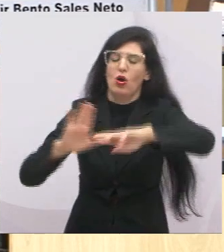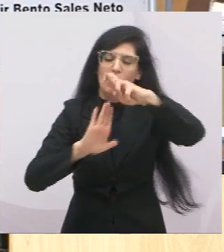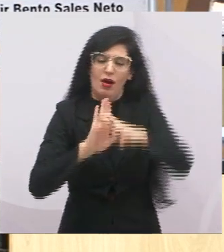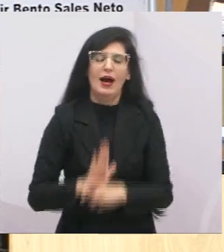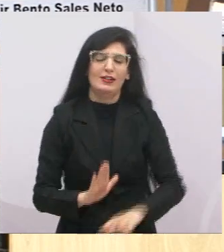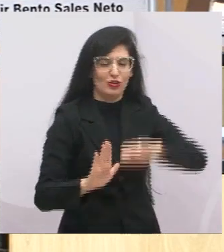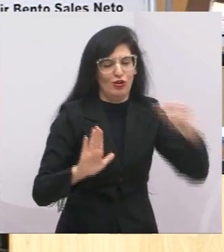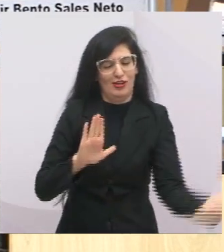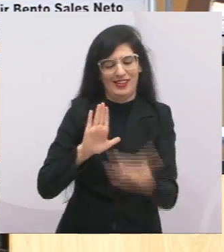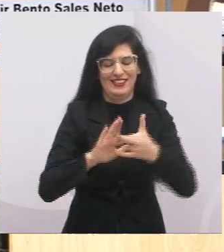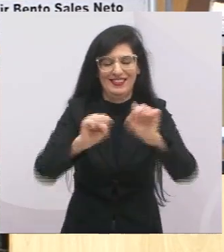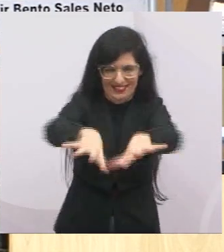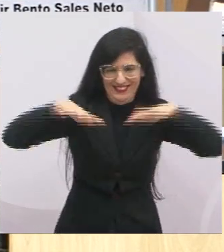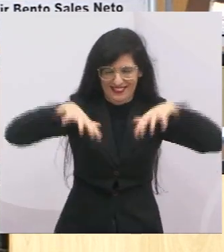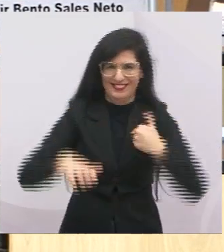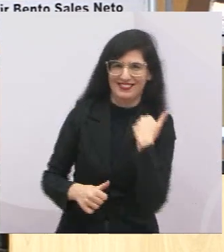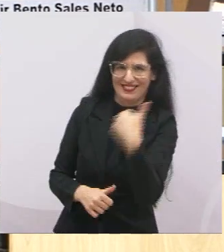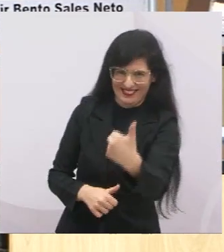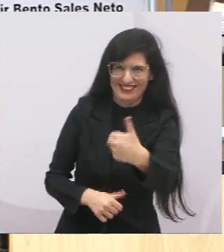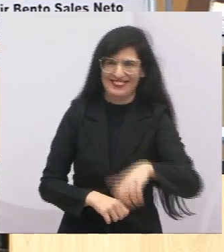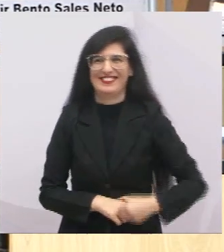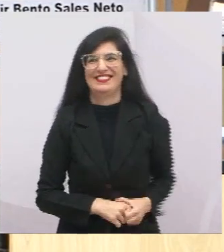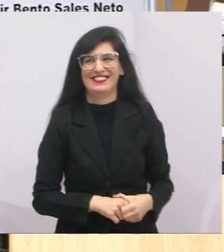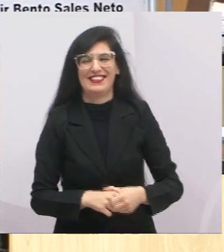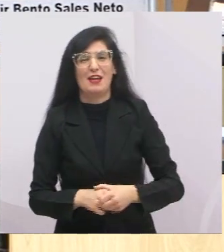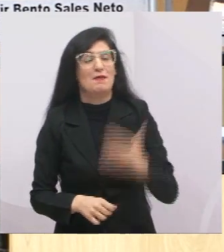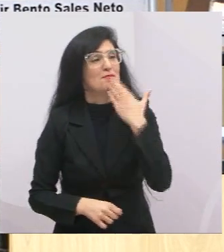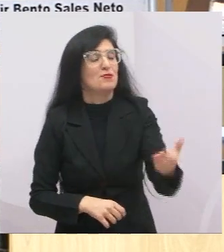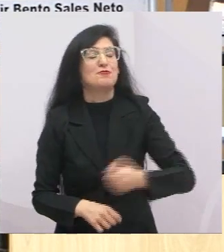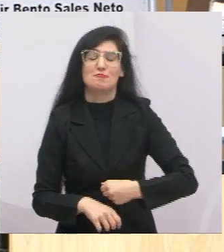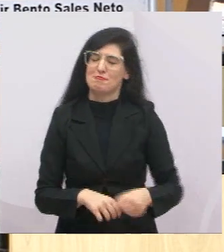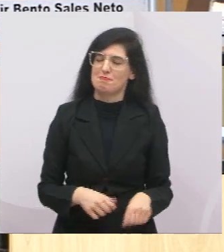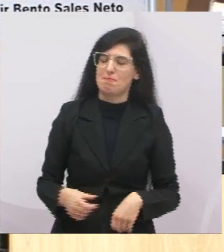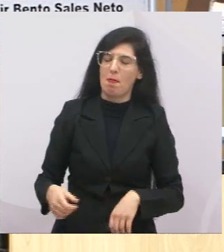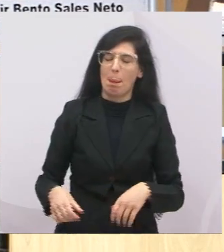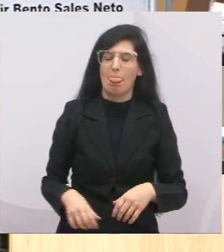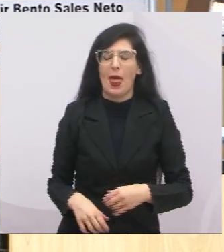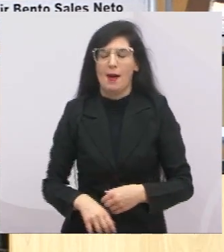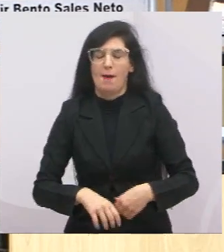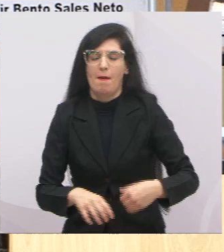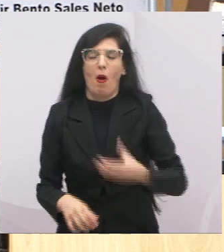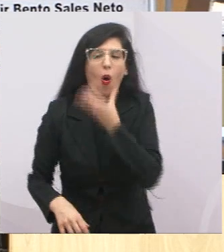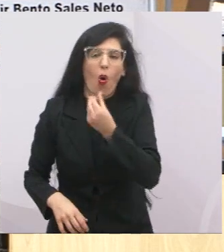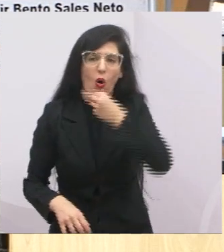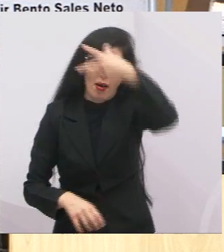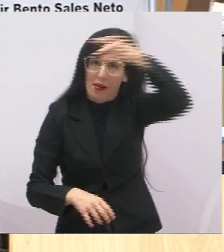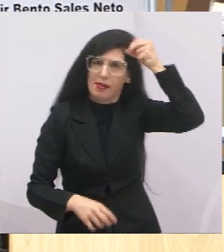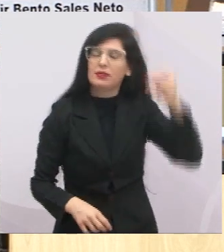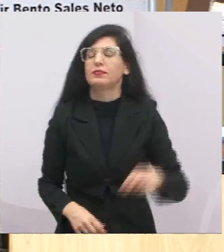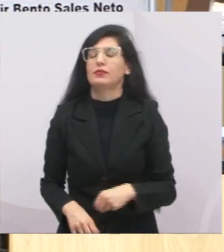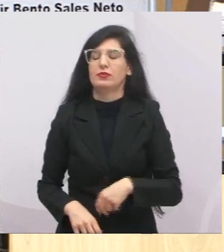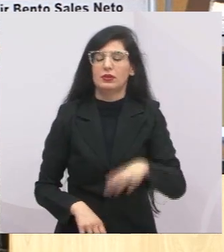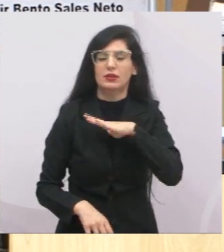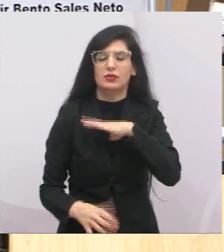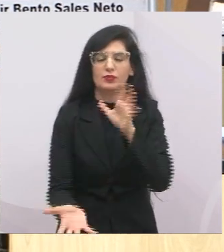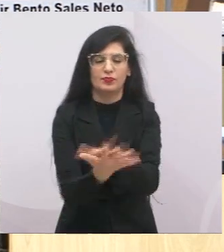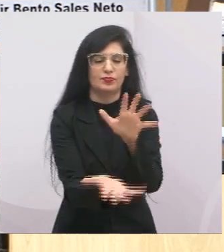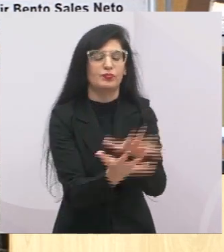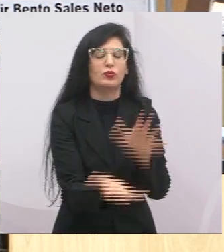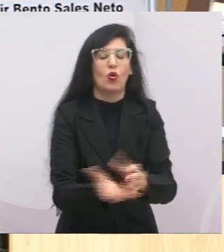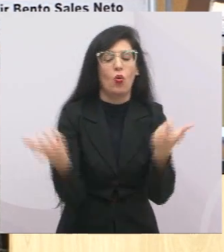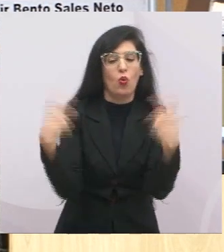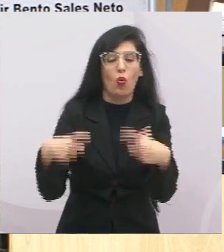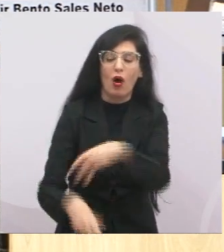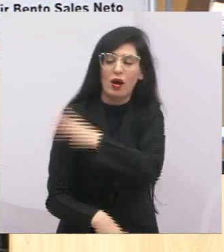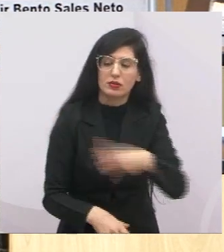formalidades regimentais, seja encaminhado ao senhor prefeito municipal de Jacareí o seguinte pedido de informações acerca da utilização do espaço do SENAI e